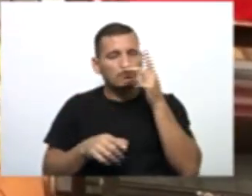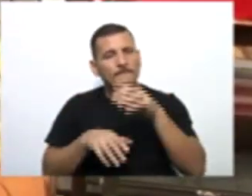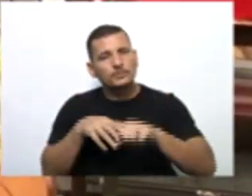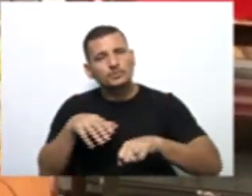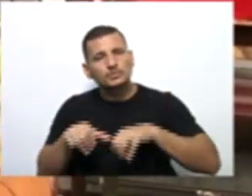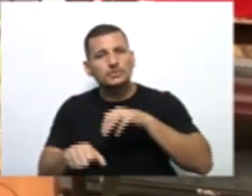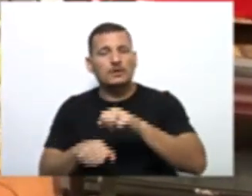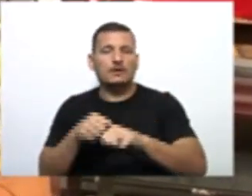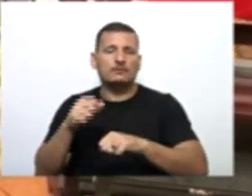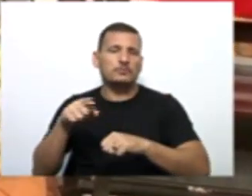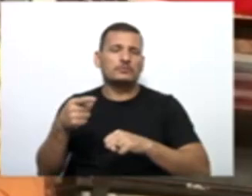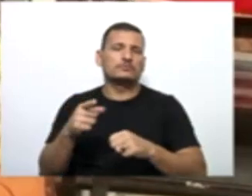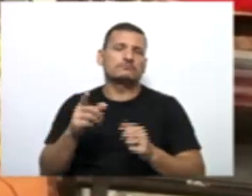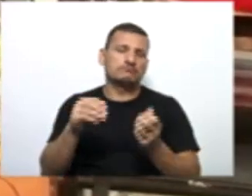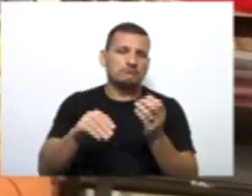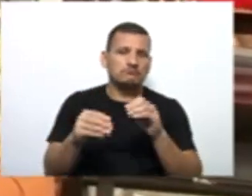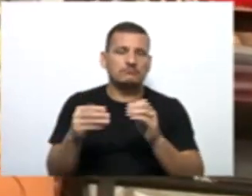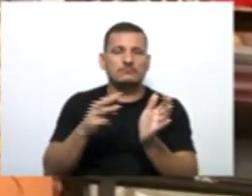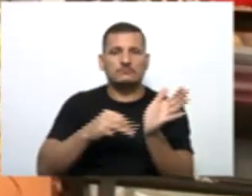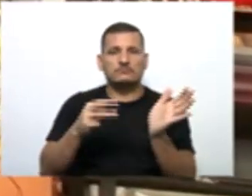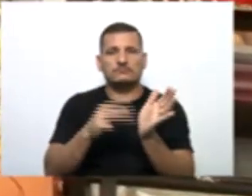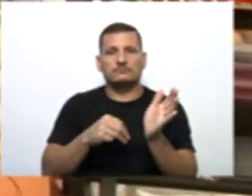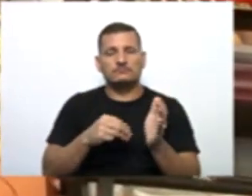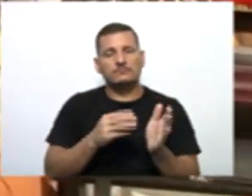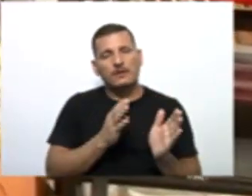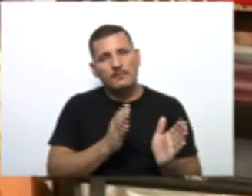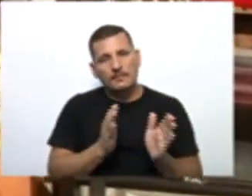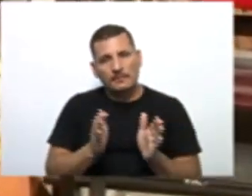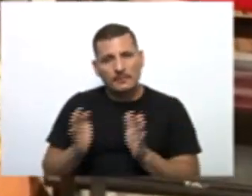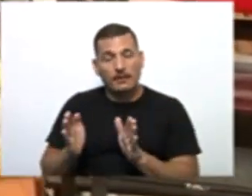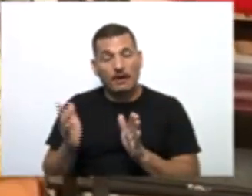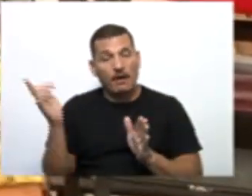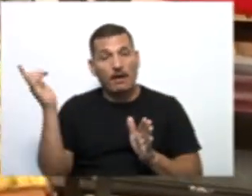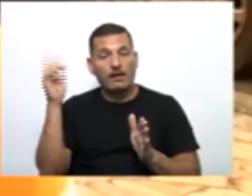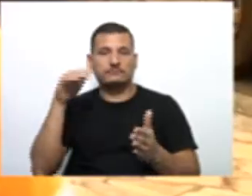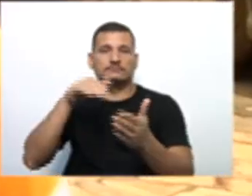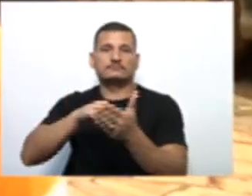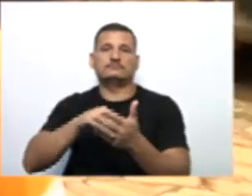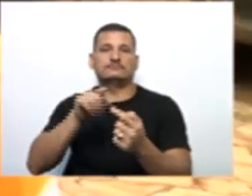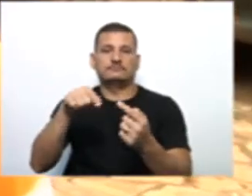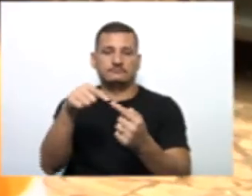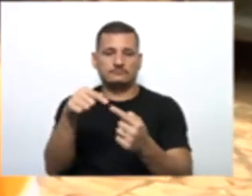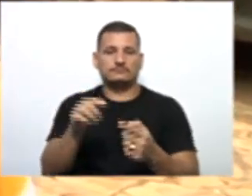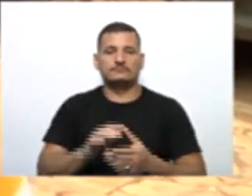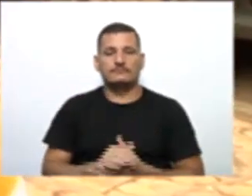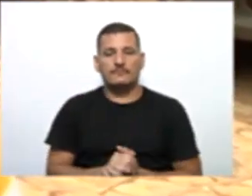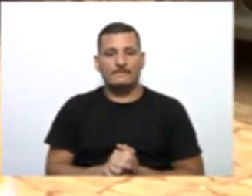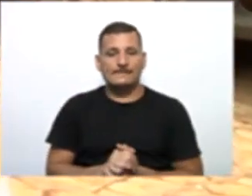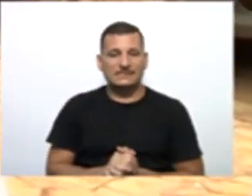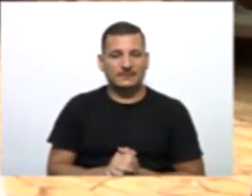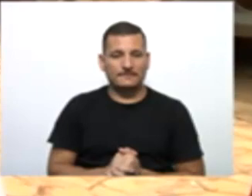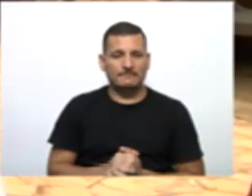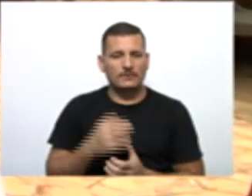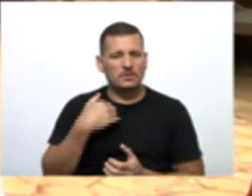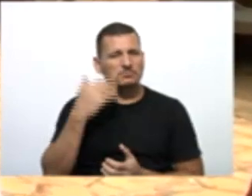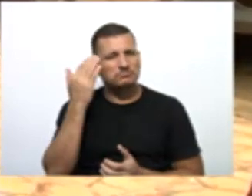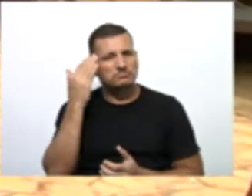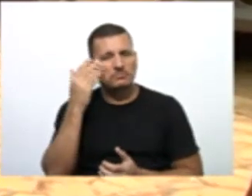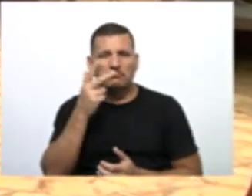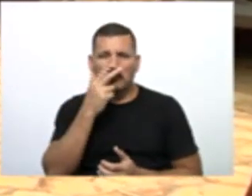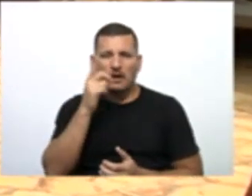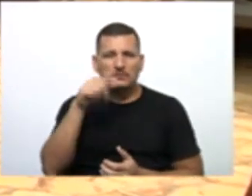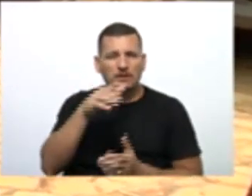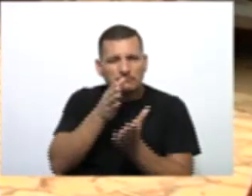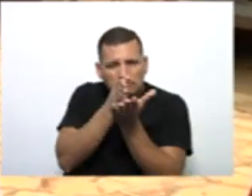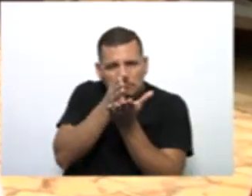coloca em métodos e etapas, né? Até atingir o grande objetivo que é concretizá-lo na prática. Eu entendo que seja tipo assim uma meta que a